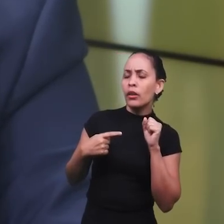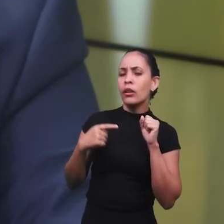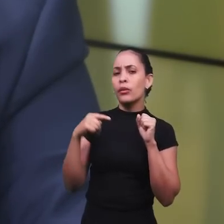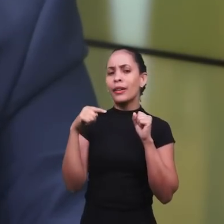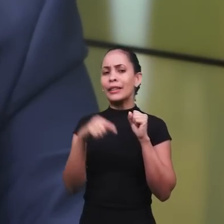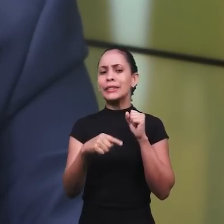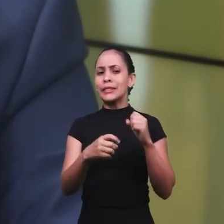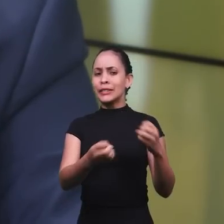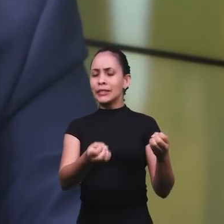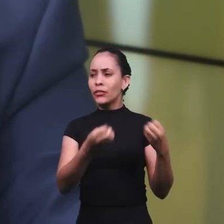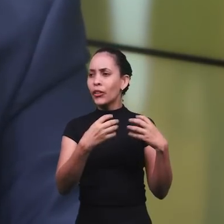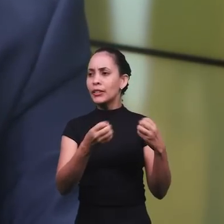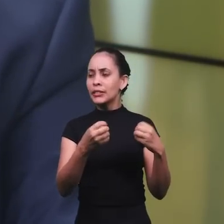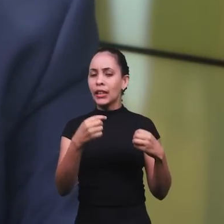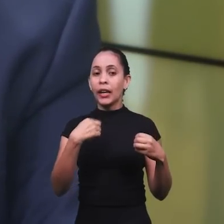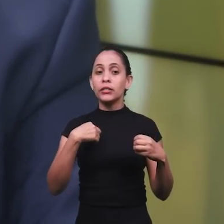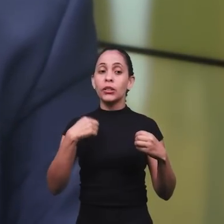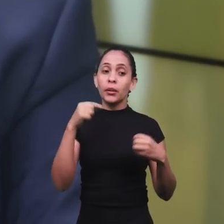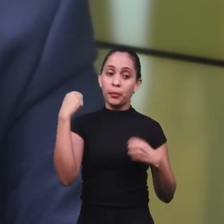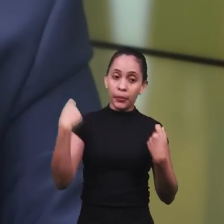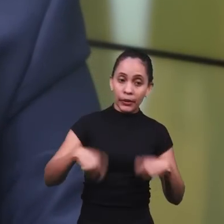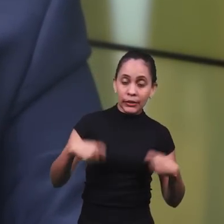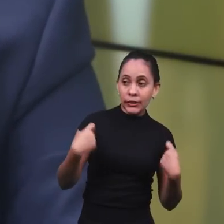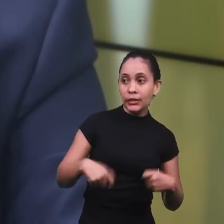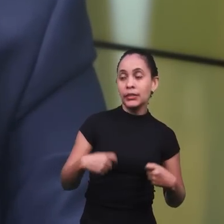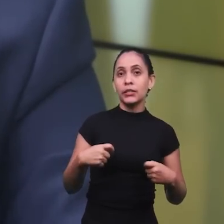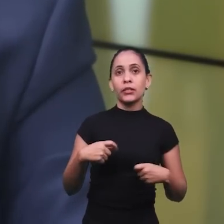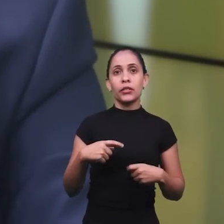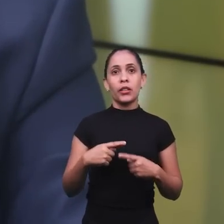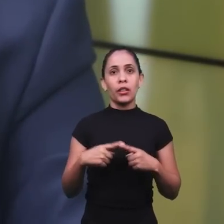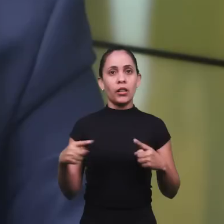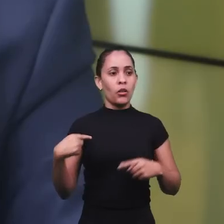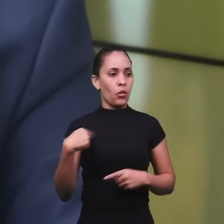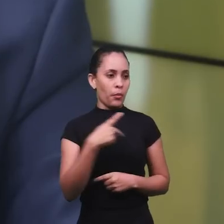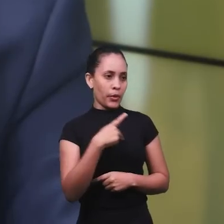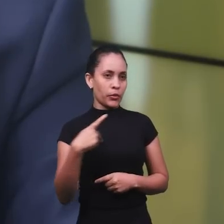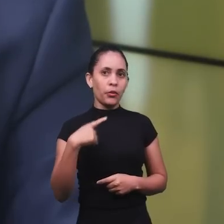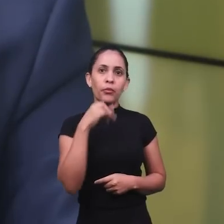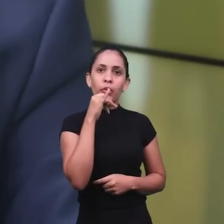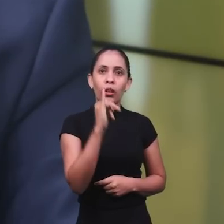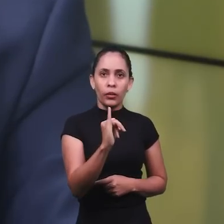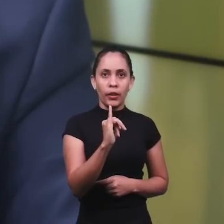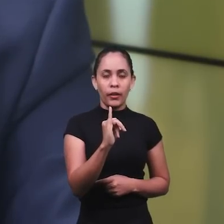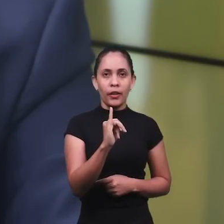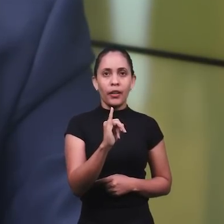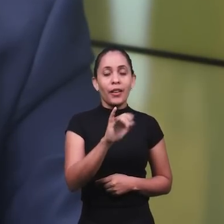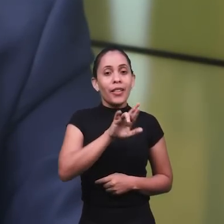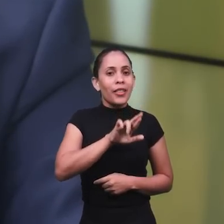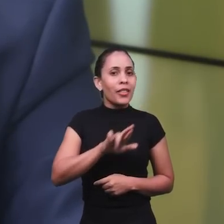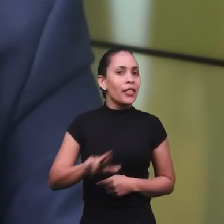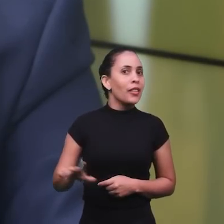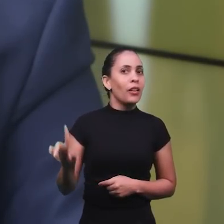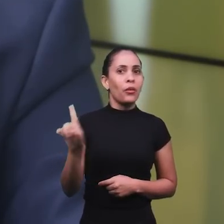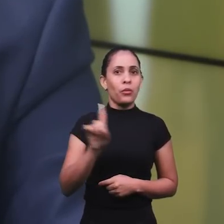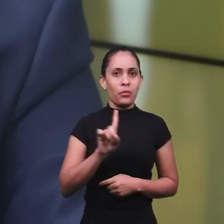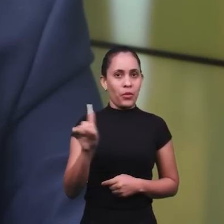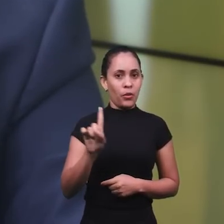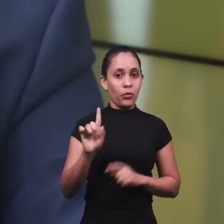isso, meu filho foi solicitado a fazer aquilo. E às vezes, como pastor, o que eu quero dizer é o seguinte, não é o que